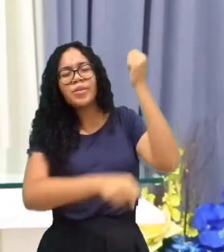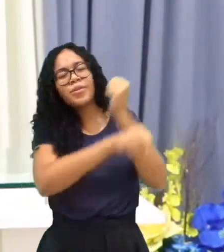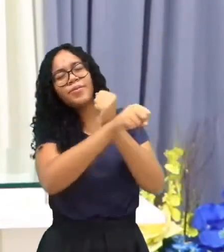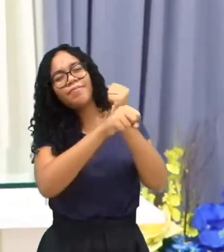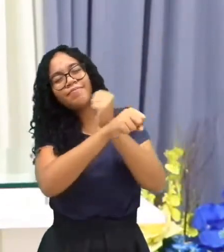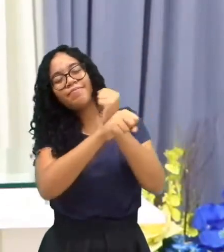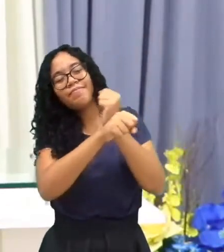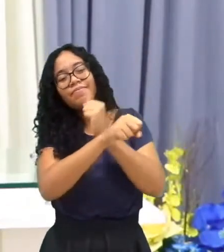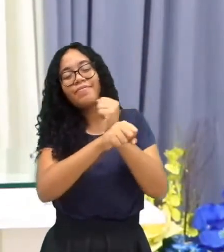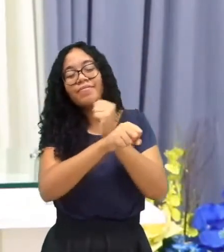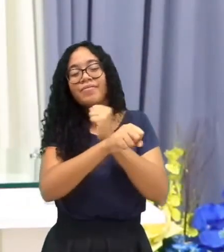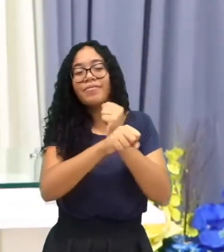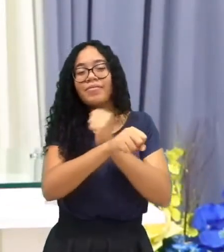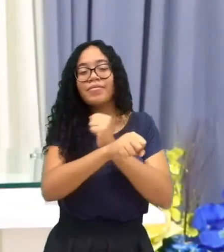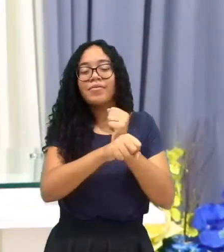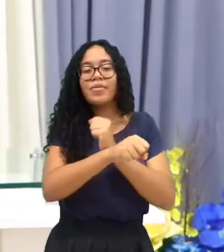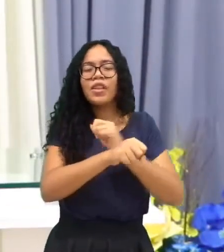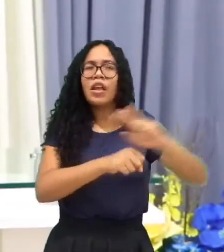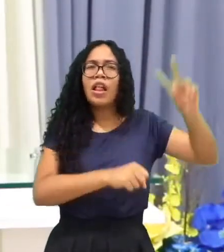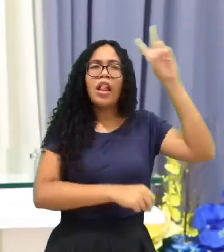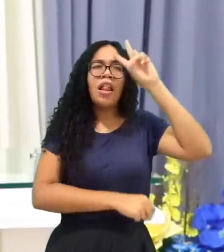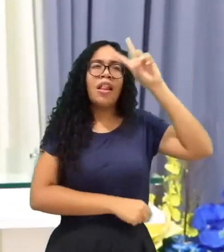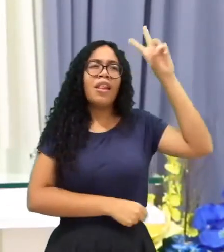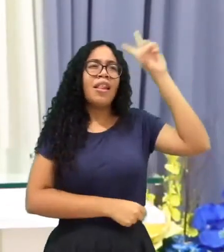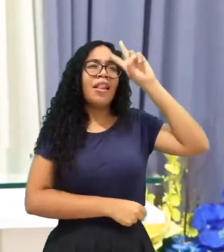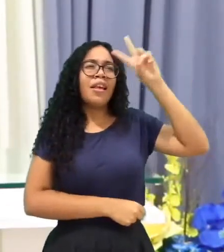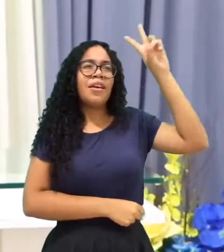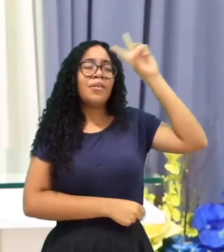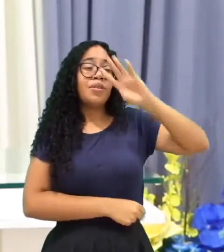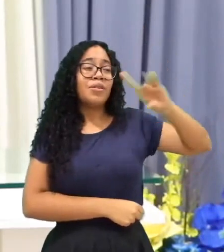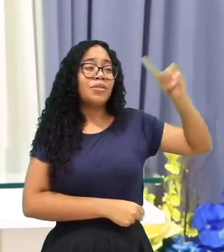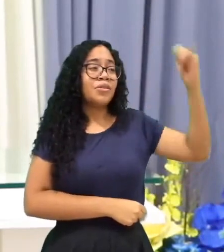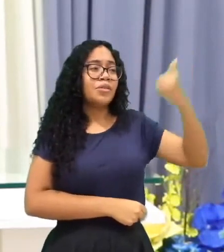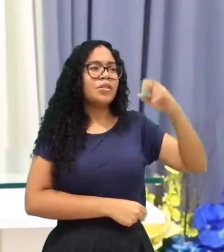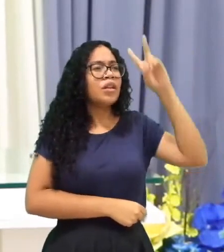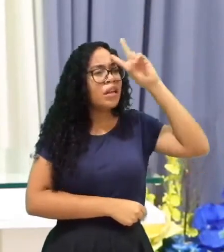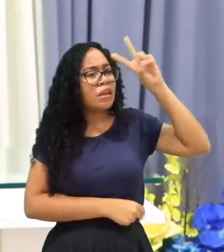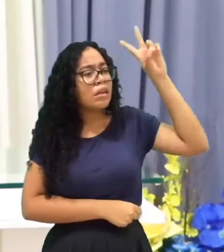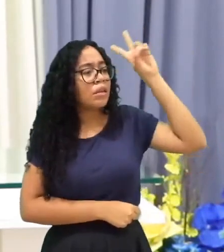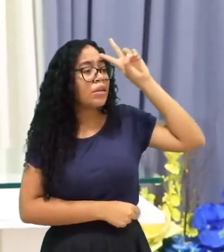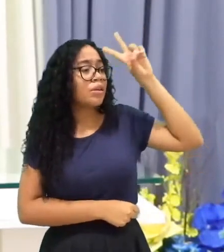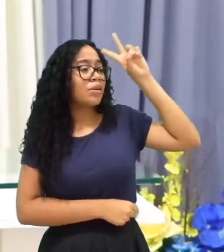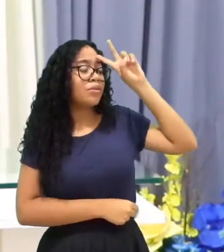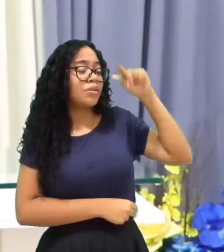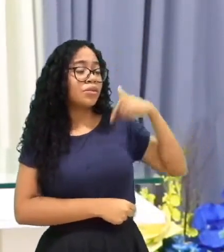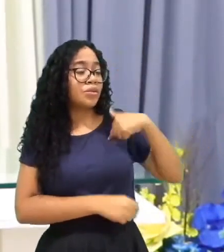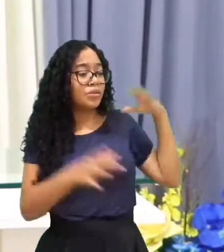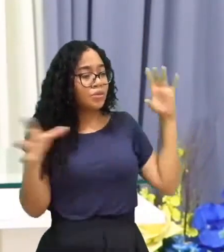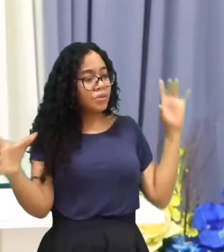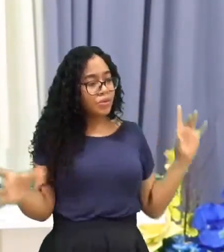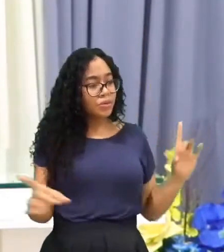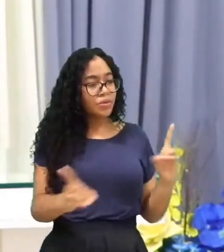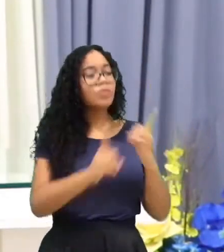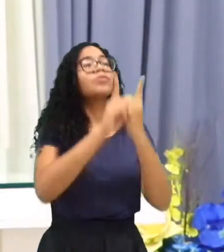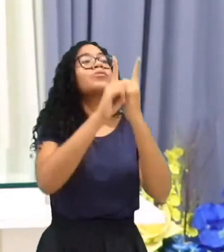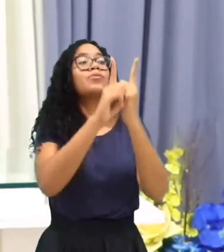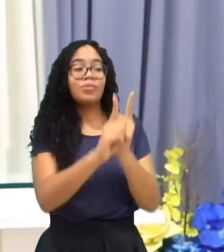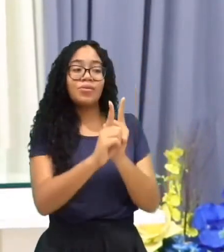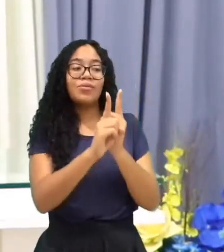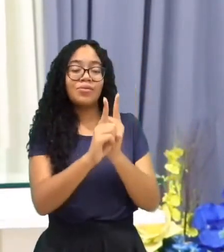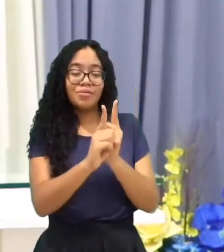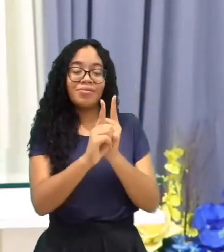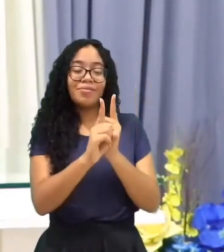lá. Lembra daquele dia, do dia que nós tivemos um encontro e que nós fizemos